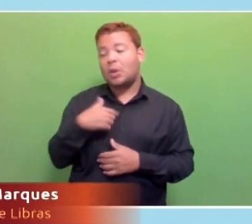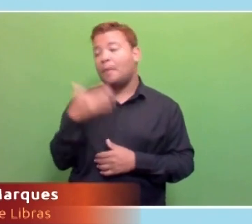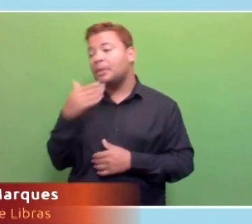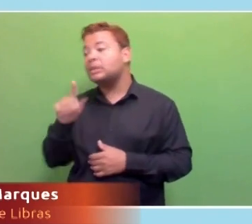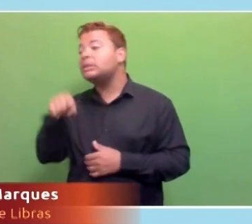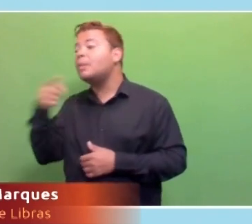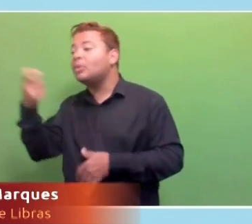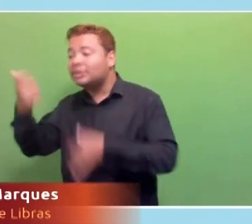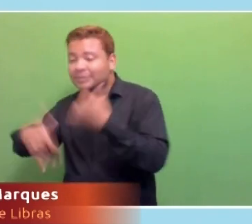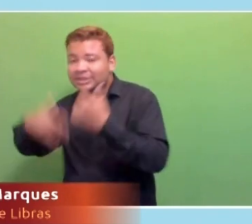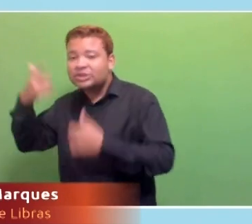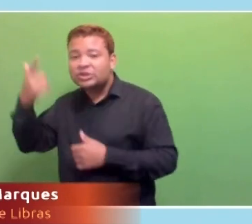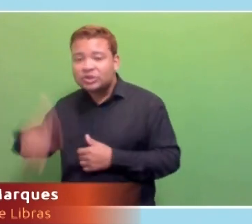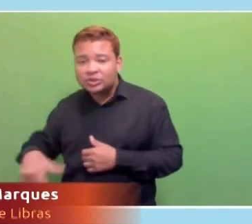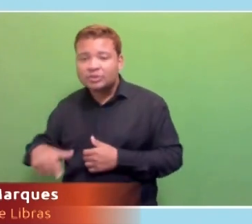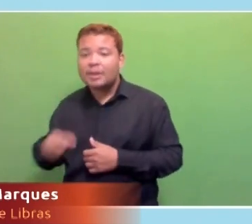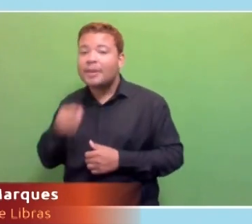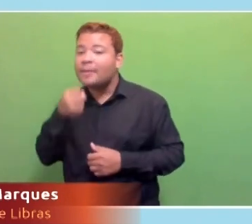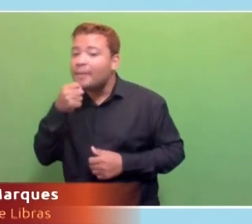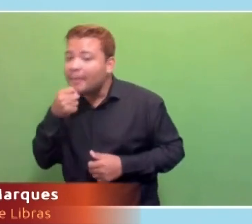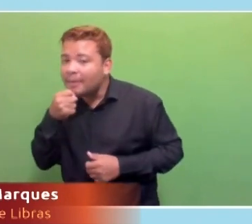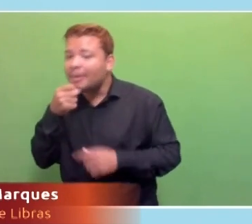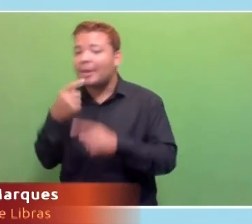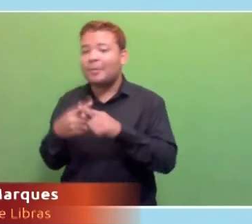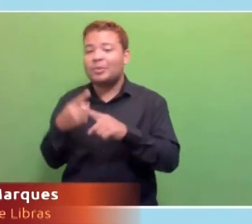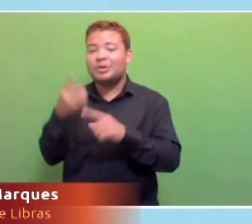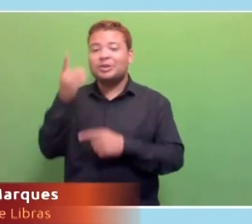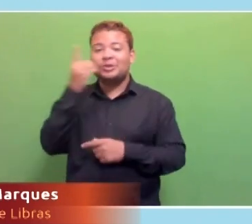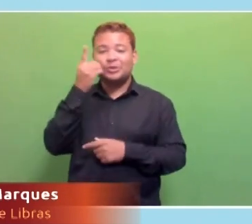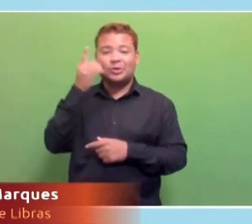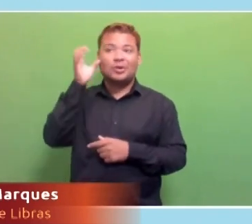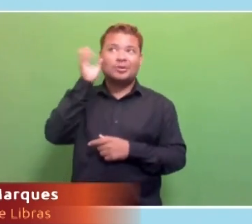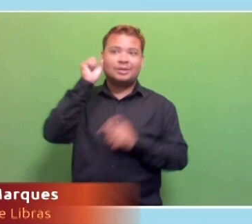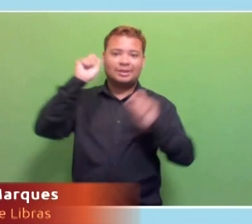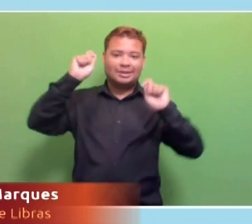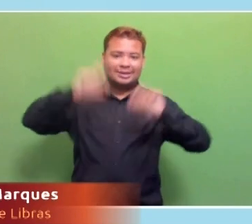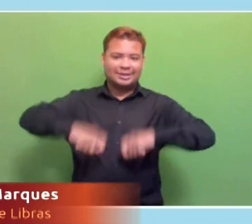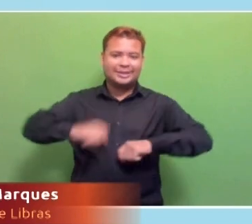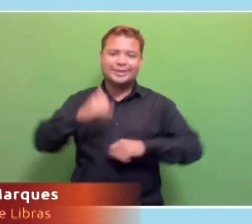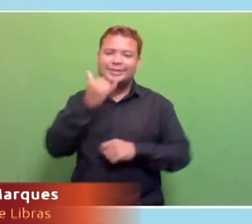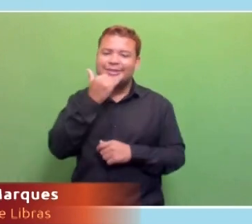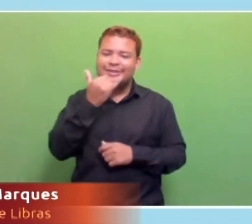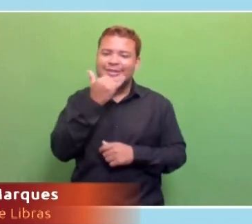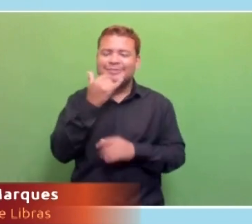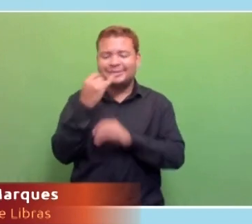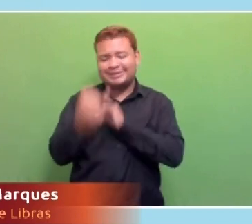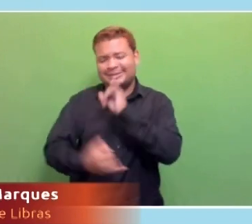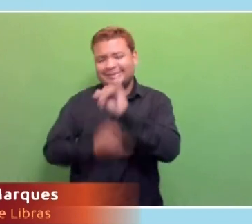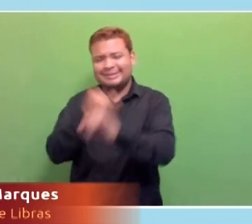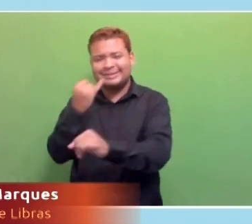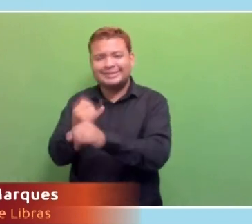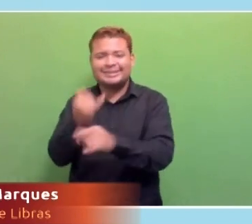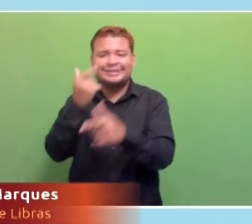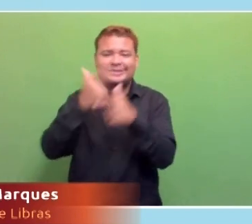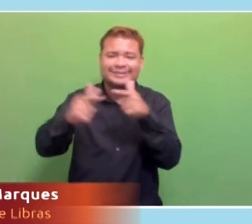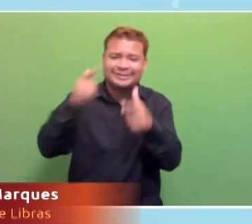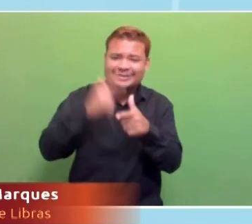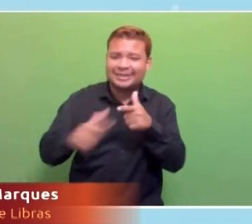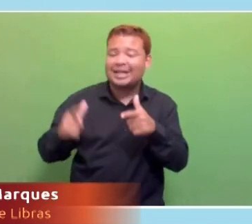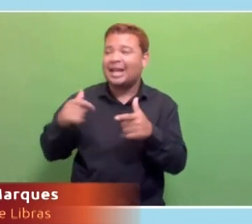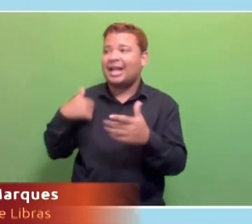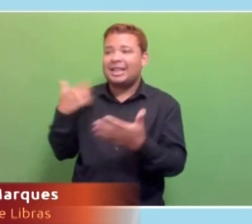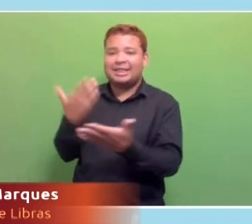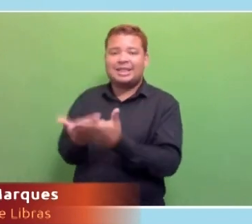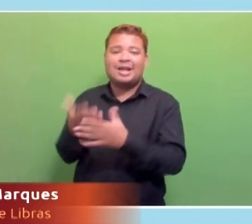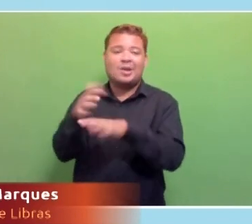perto do computador, até para o Diogo conseguir ouvi-lo, tá? Desculpa essas questões de internet que a gente, ainda fazendo um programa